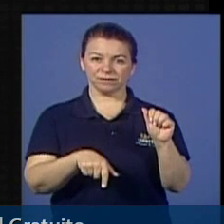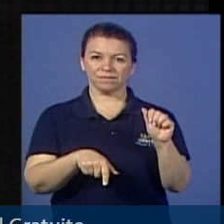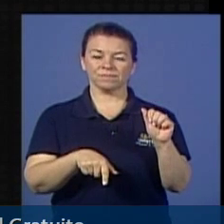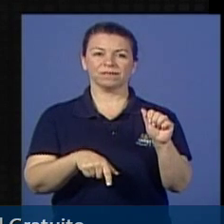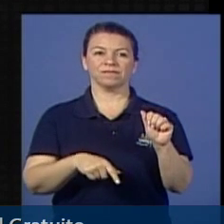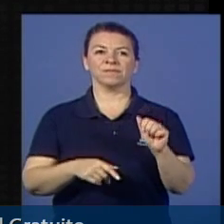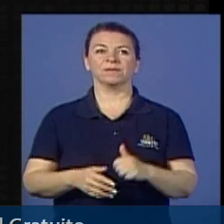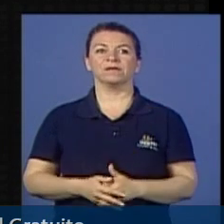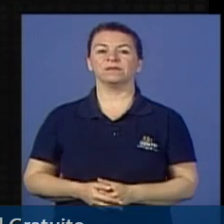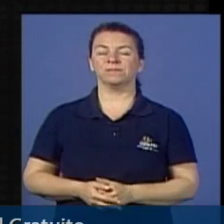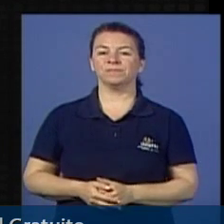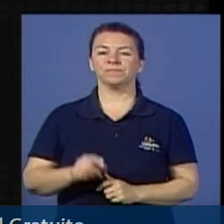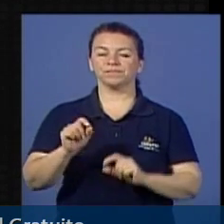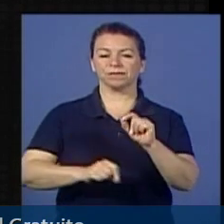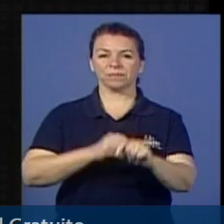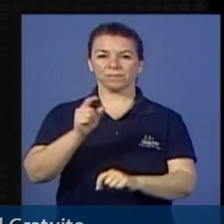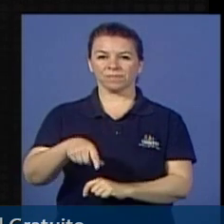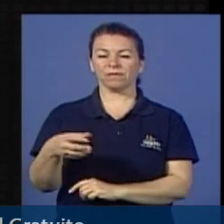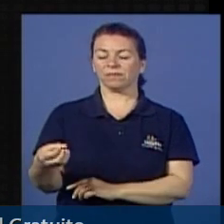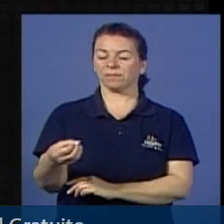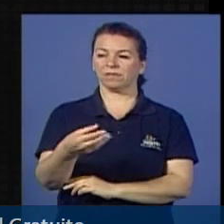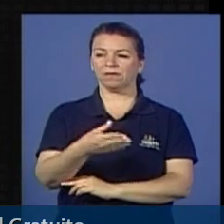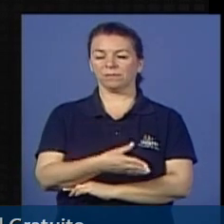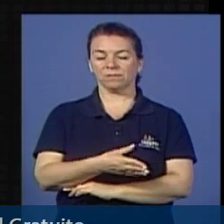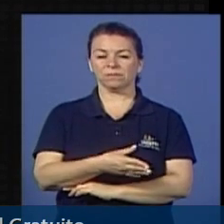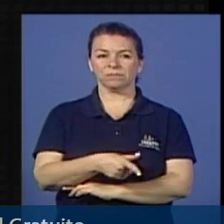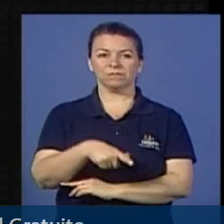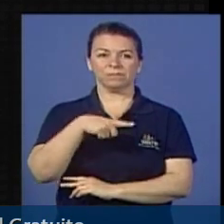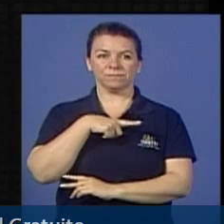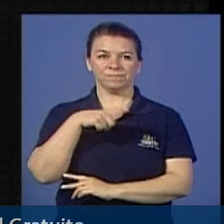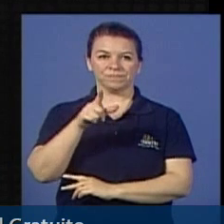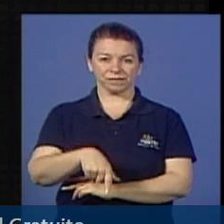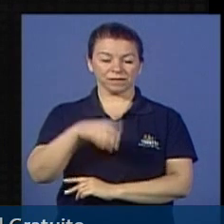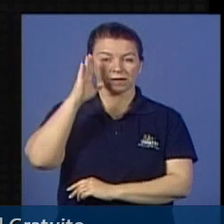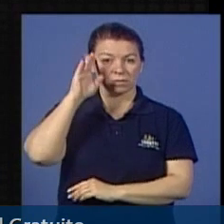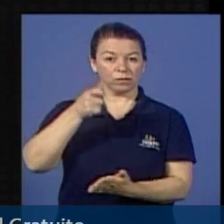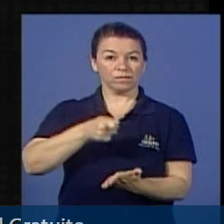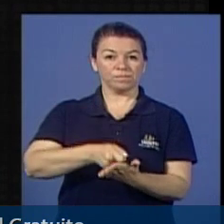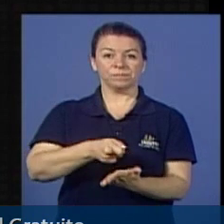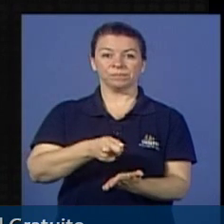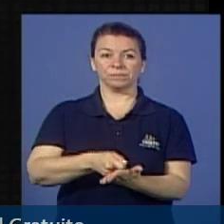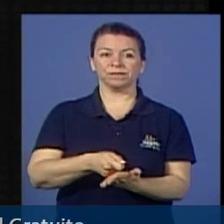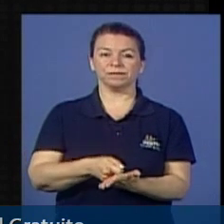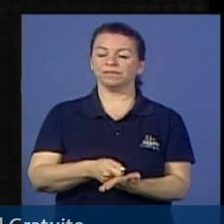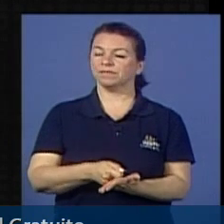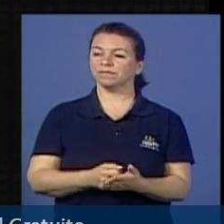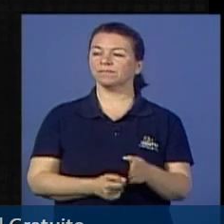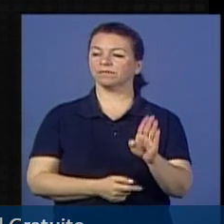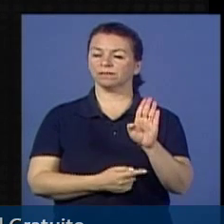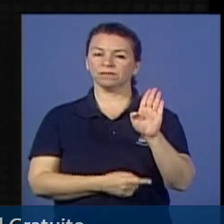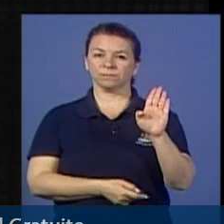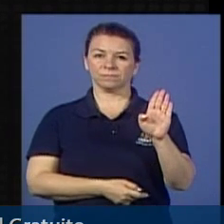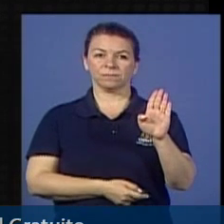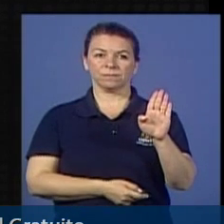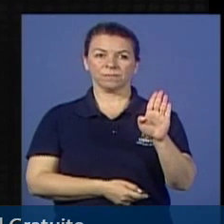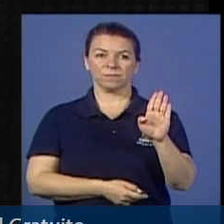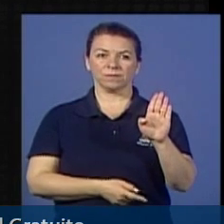de uma modernização urbana autoritária. Vamos ver. B, a